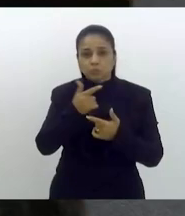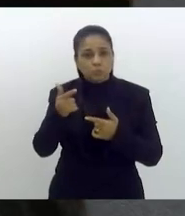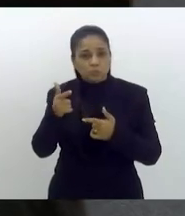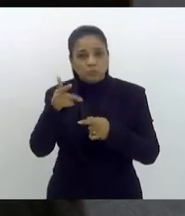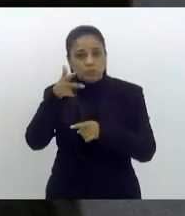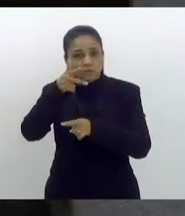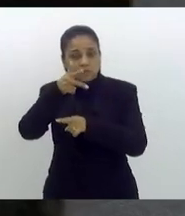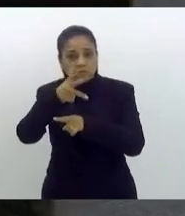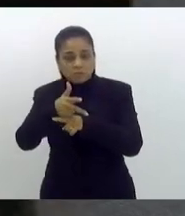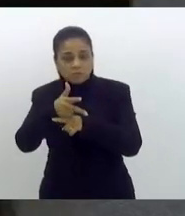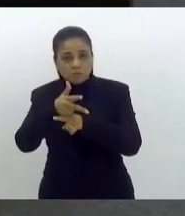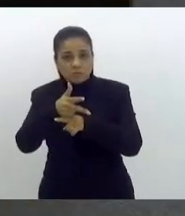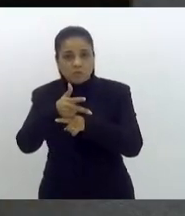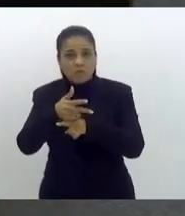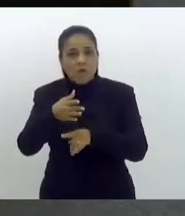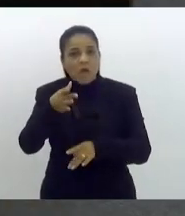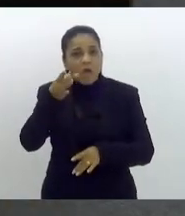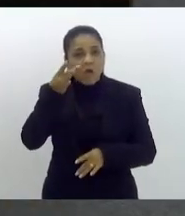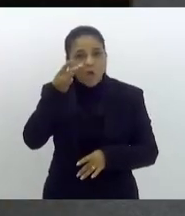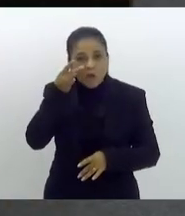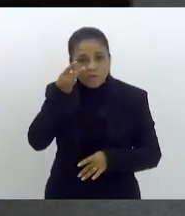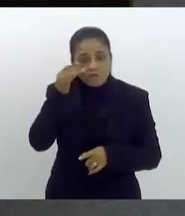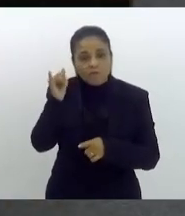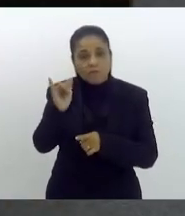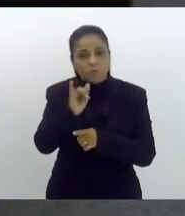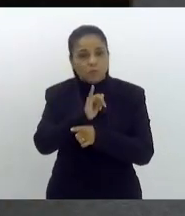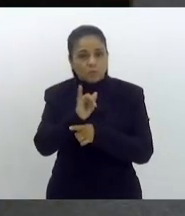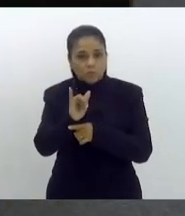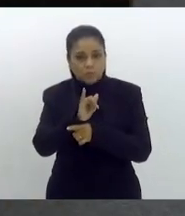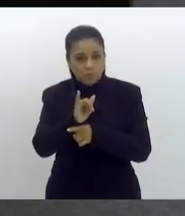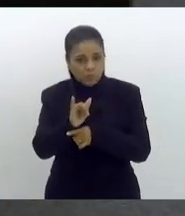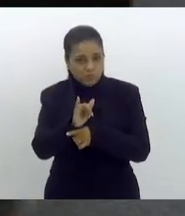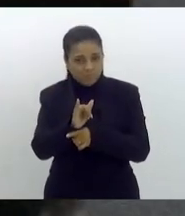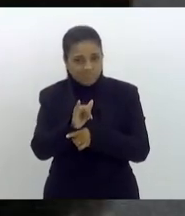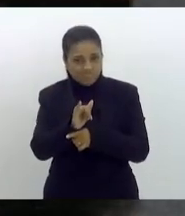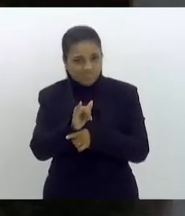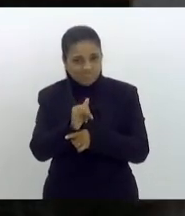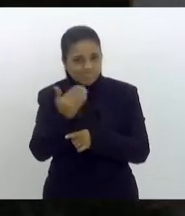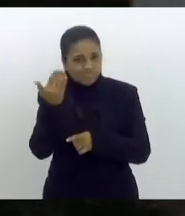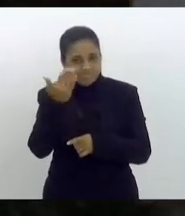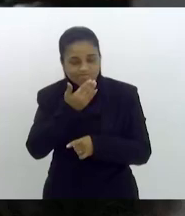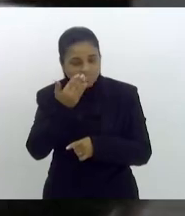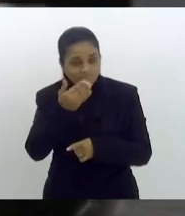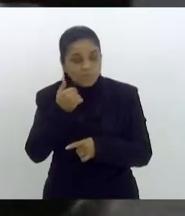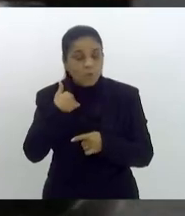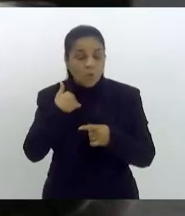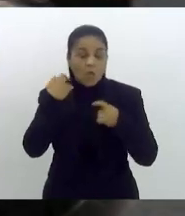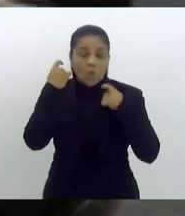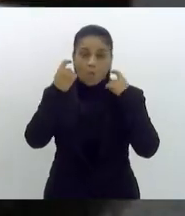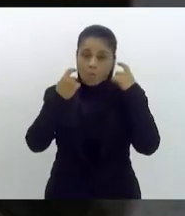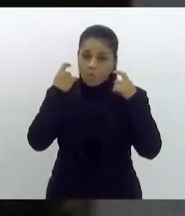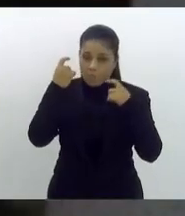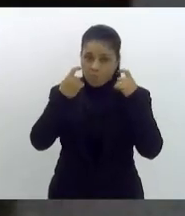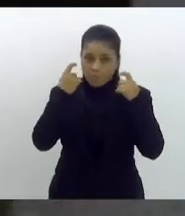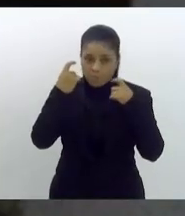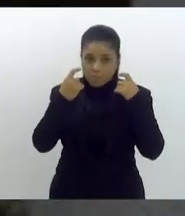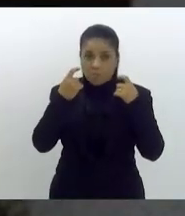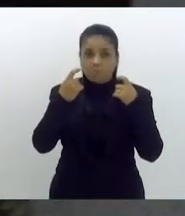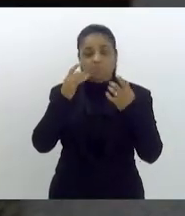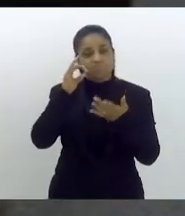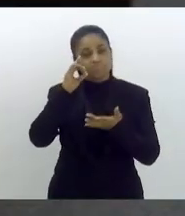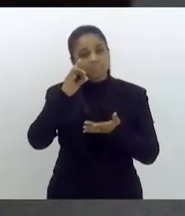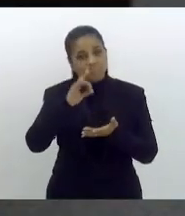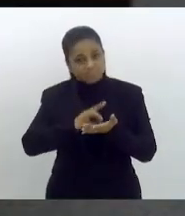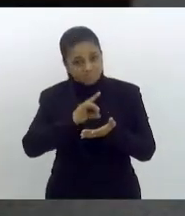transmissão ao vivo pelo YouTube Então é só uma questão de preocupação porque eu acho que de fato